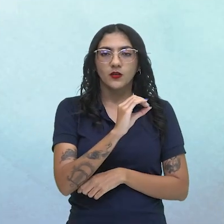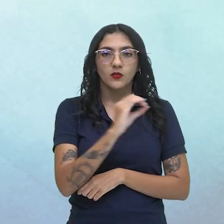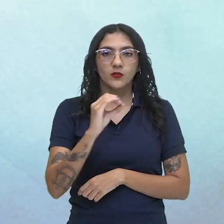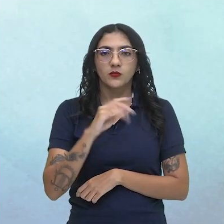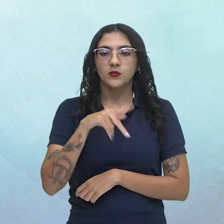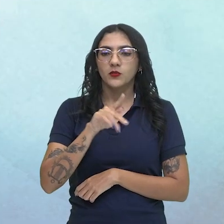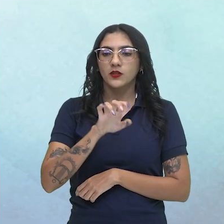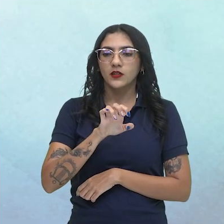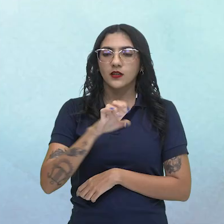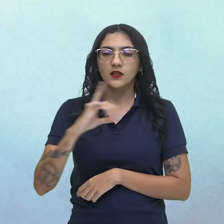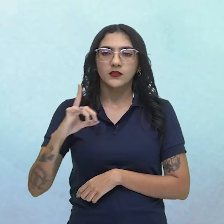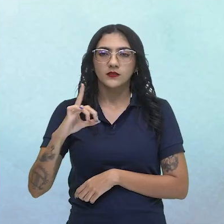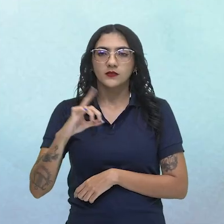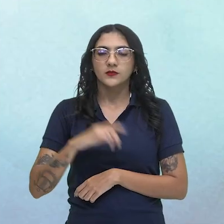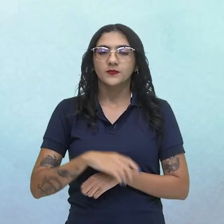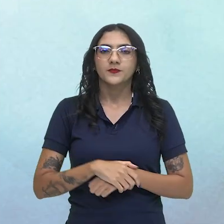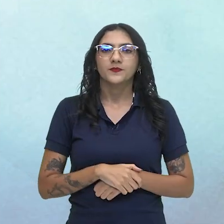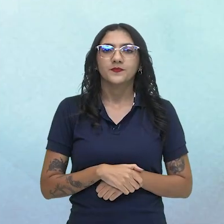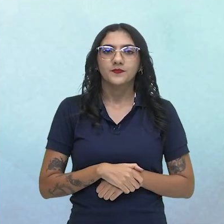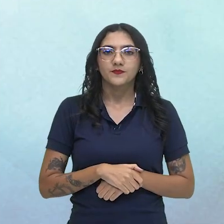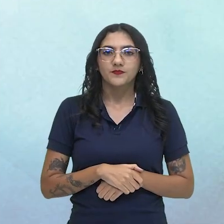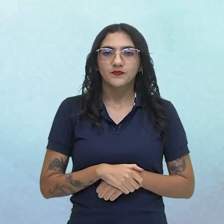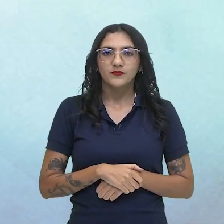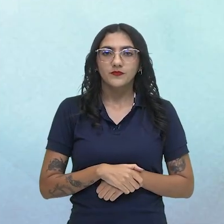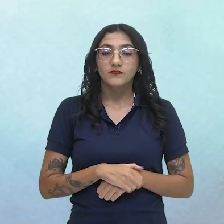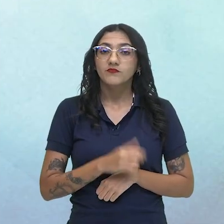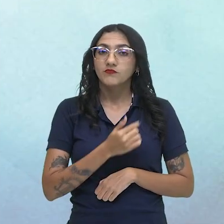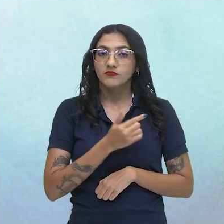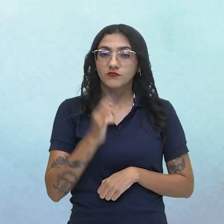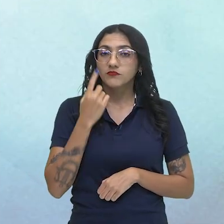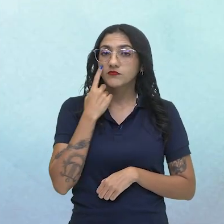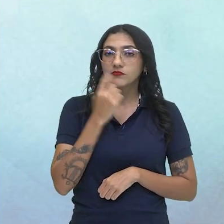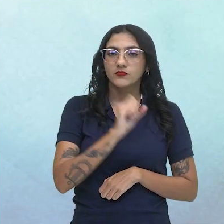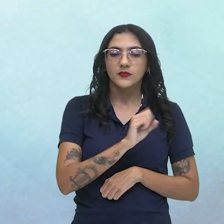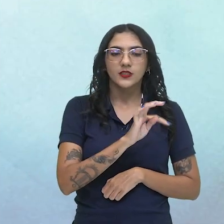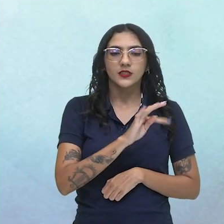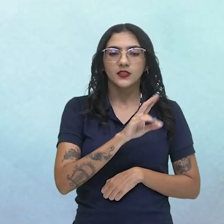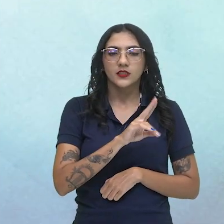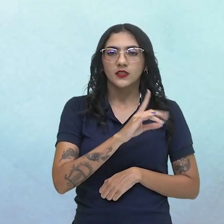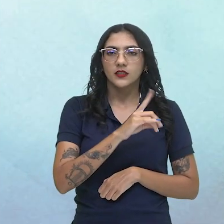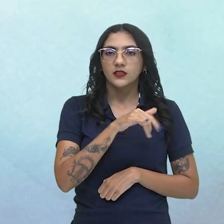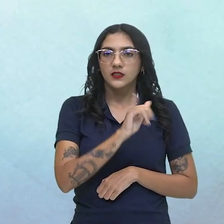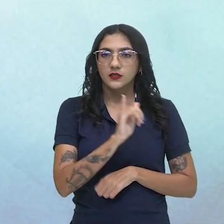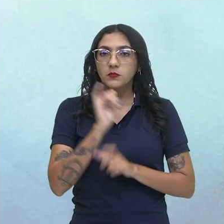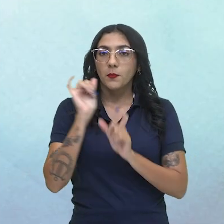transformado para cooked. E finalmente o verbo study,